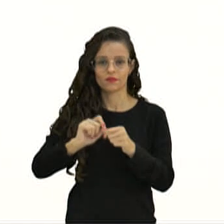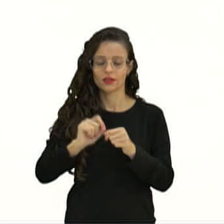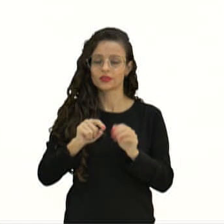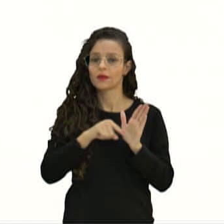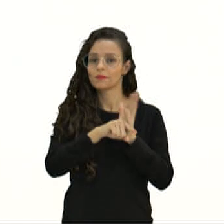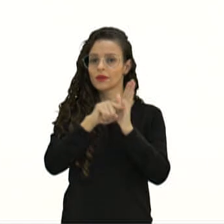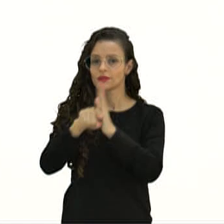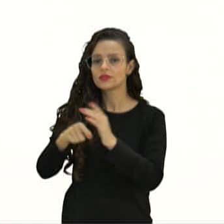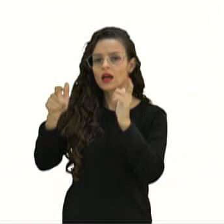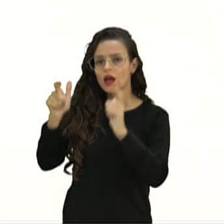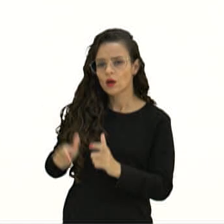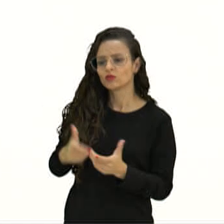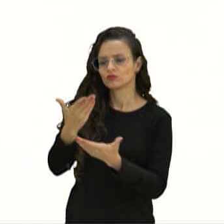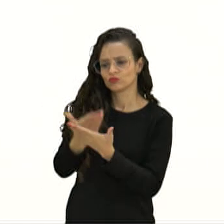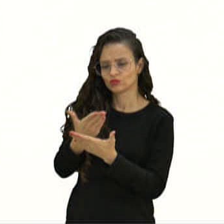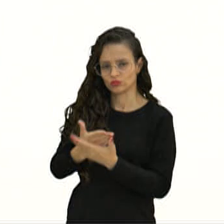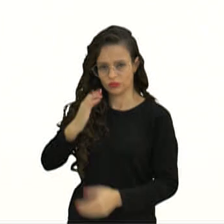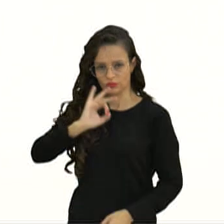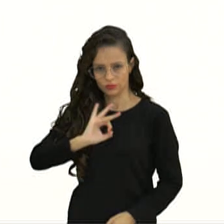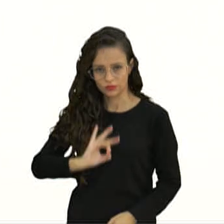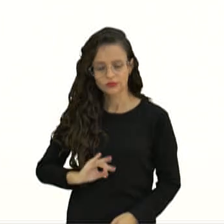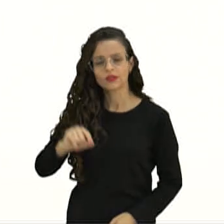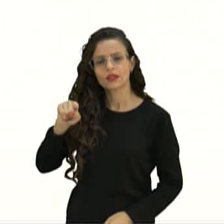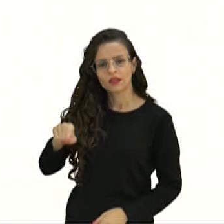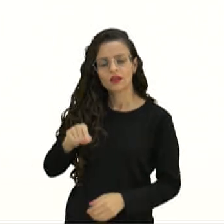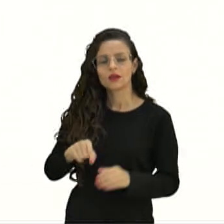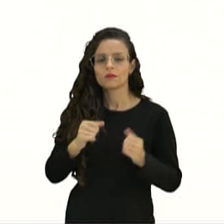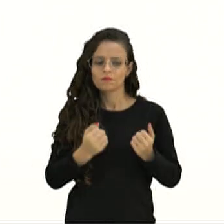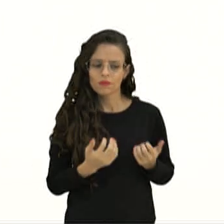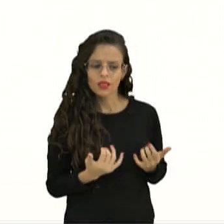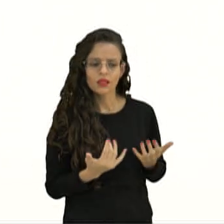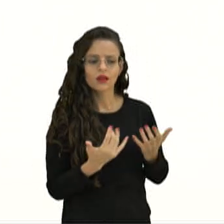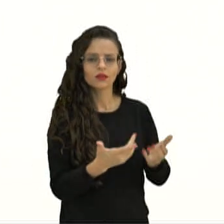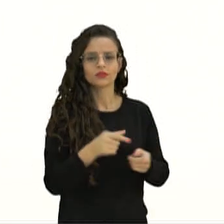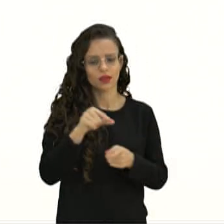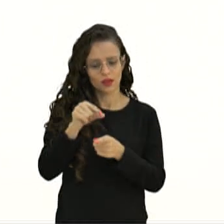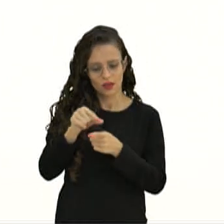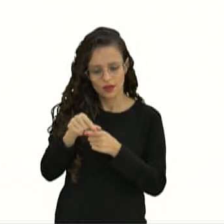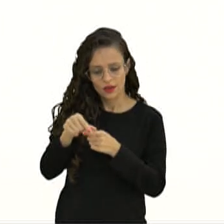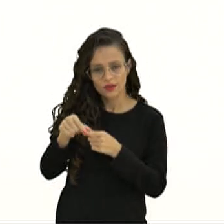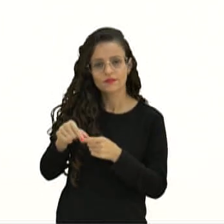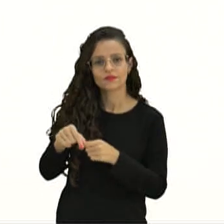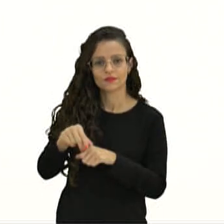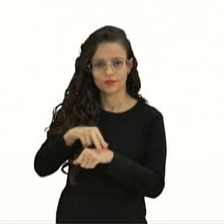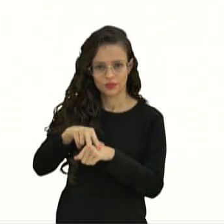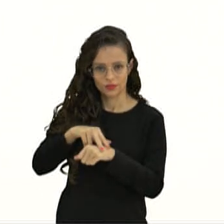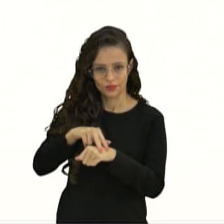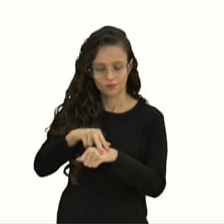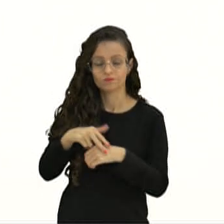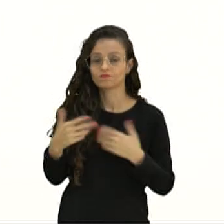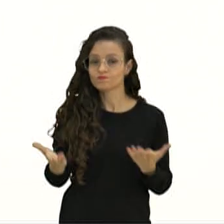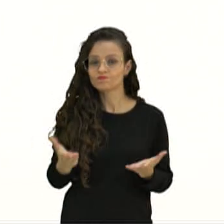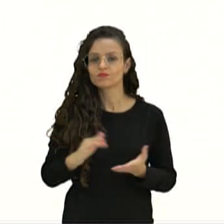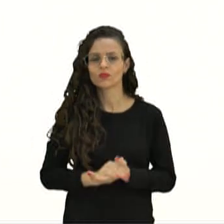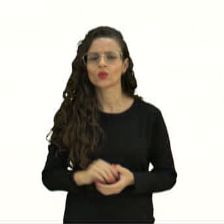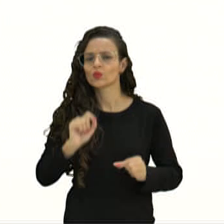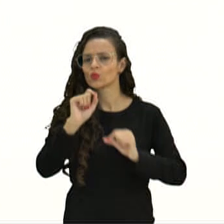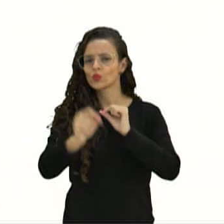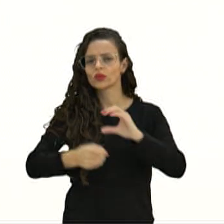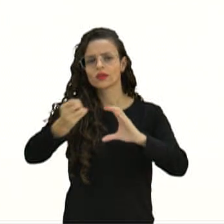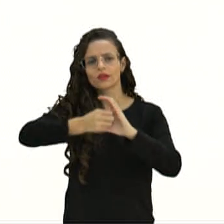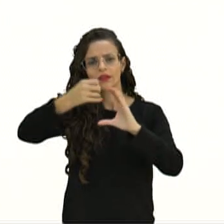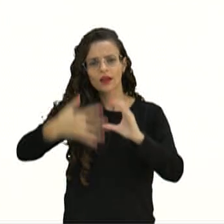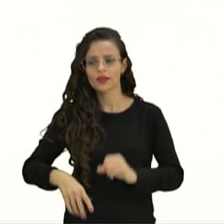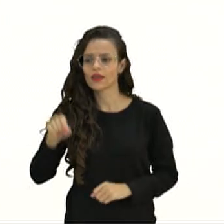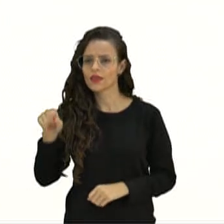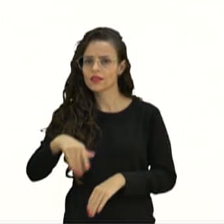mosteiro, né, em plantas, ao qual nós chamamos de ervilhas de cheiro. Quais eram as características que